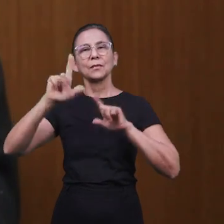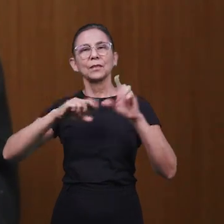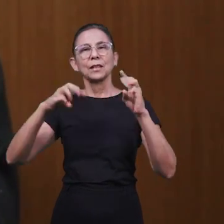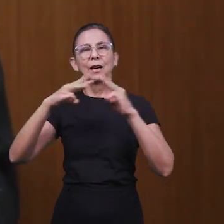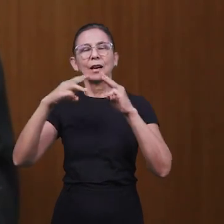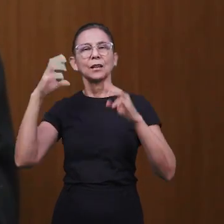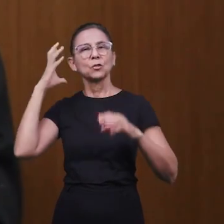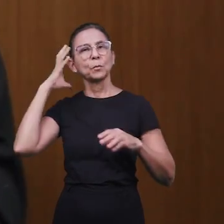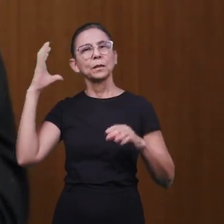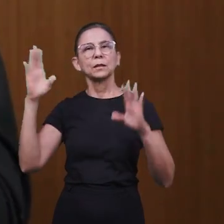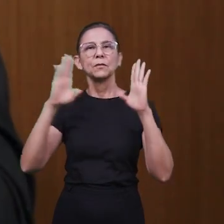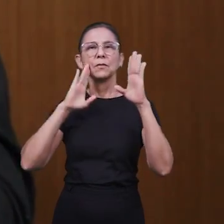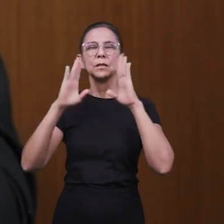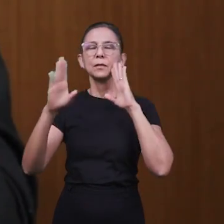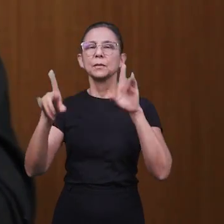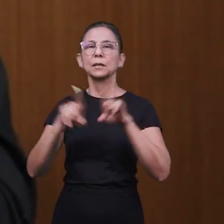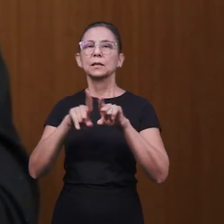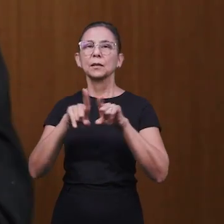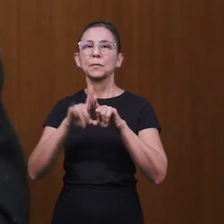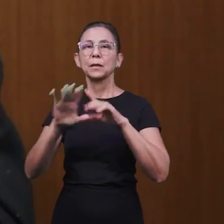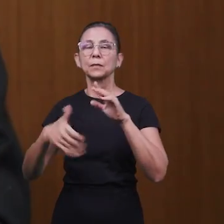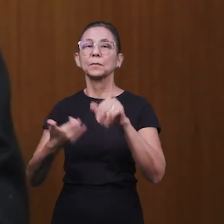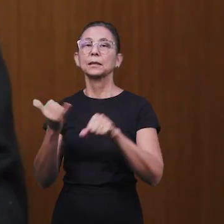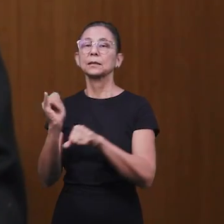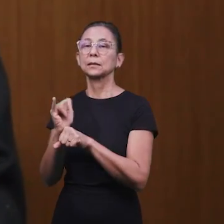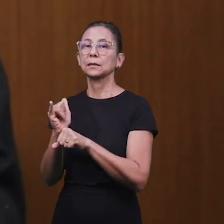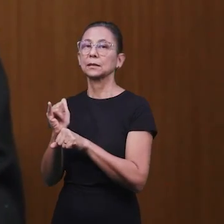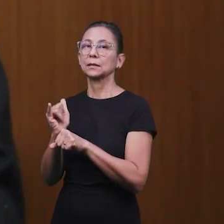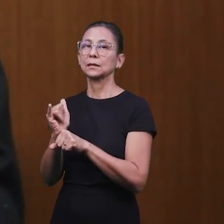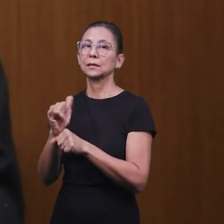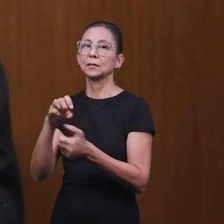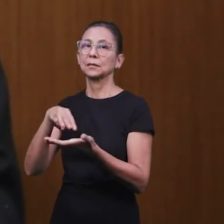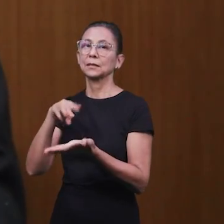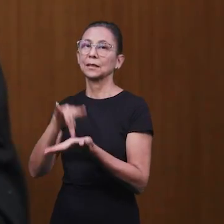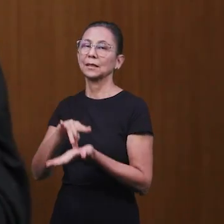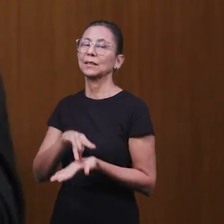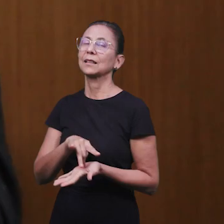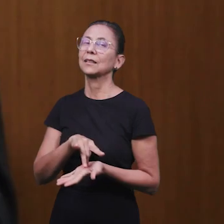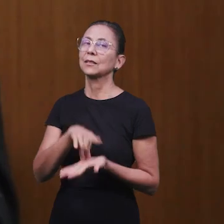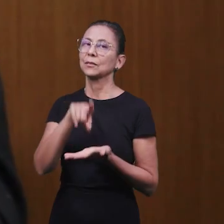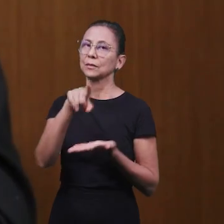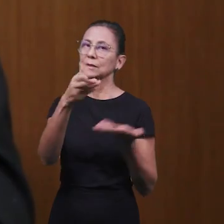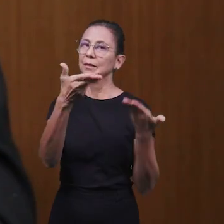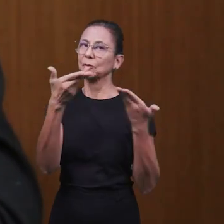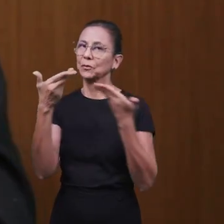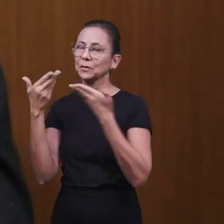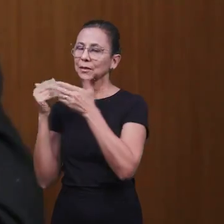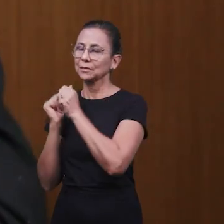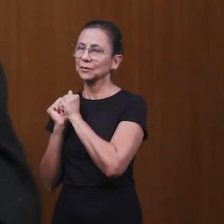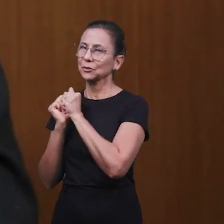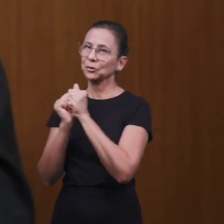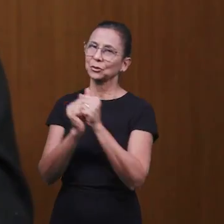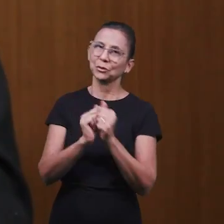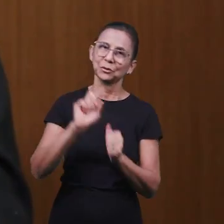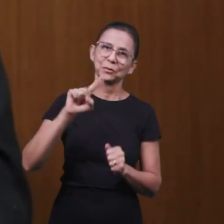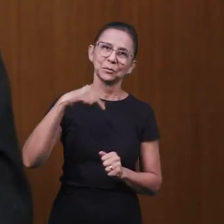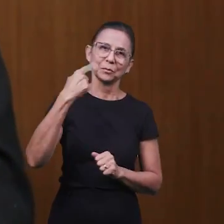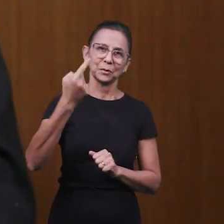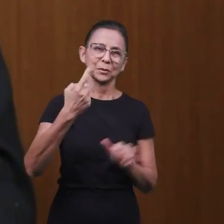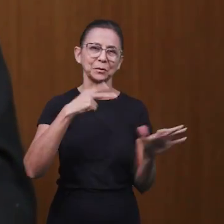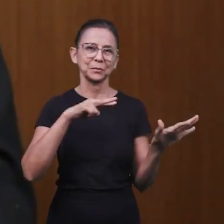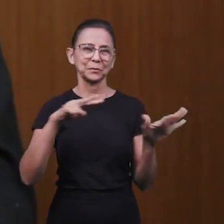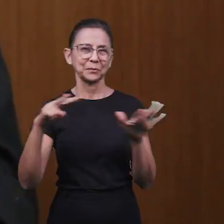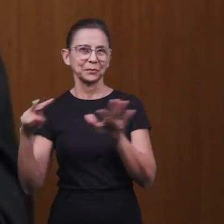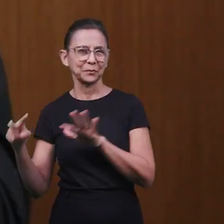pelo Facebook da Rádio Manaim e pelo canal da Igreja Cristã Maranata no YouTube. Você é nosso convidado para estarmos juntos na